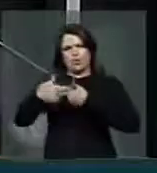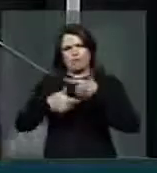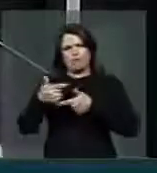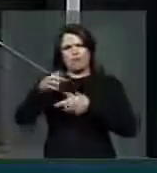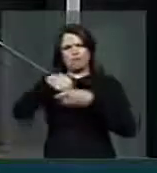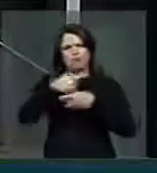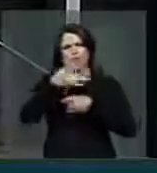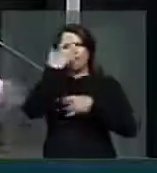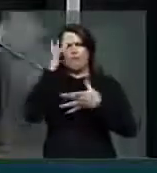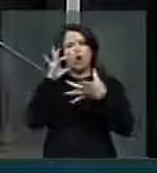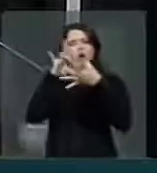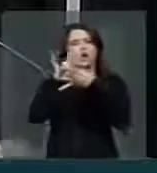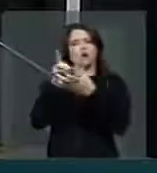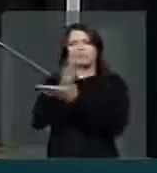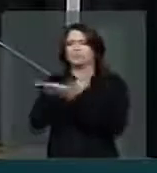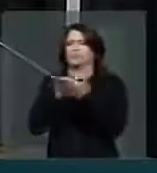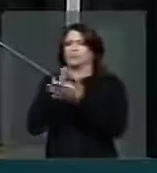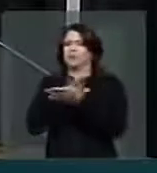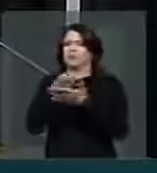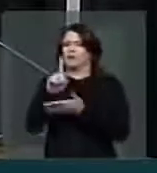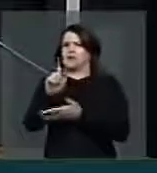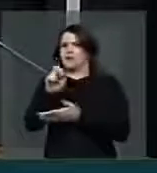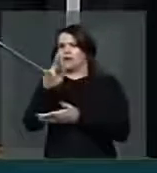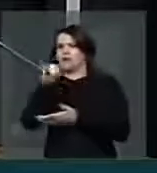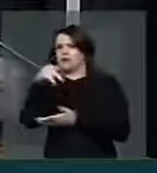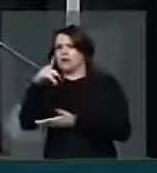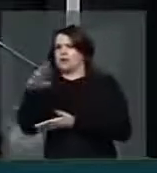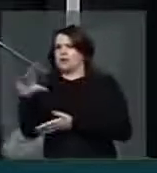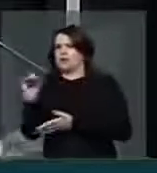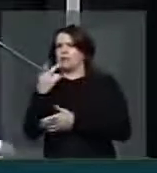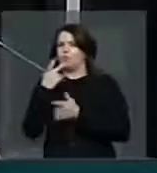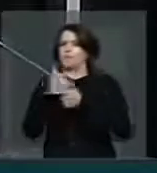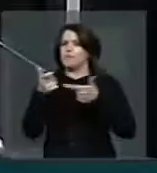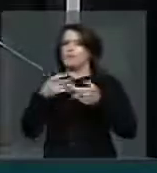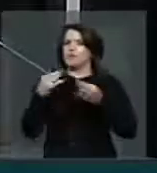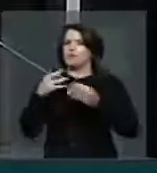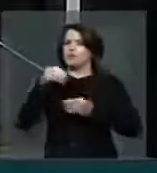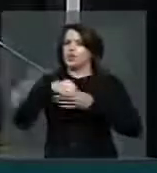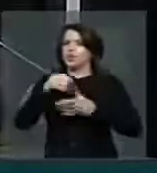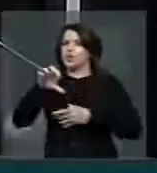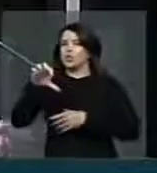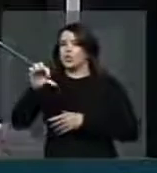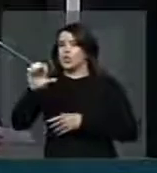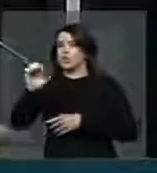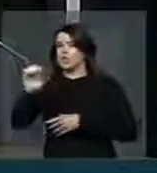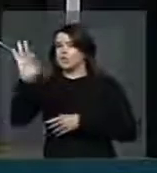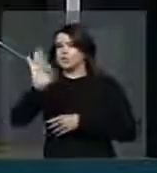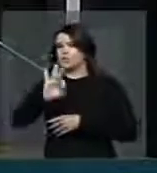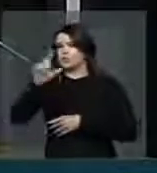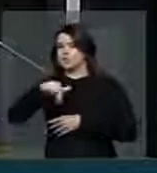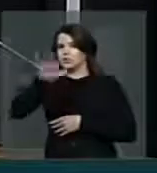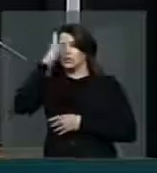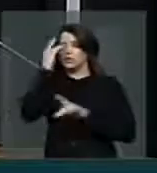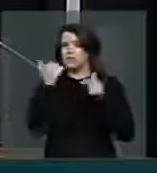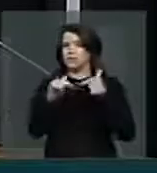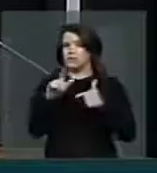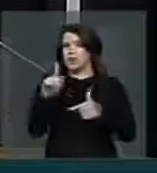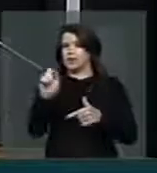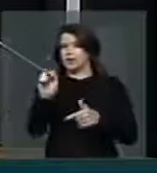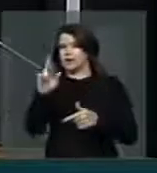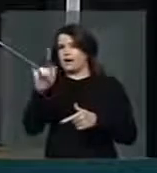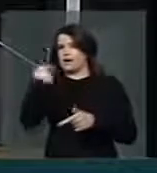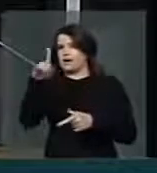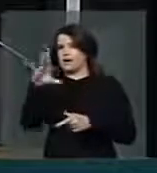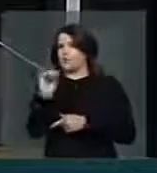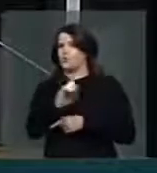tenho ligação nenhuma com os garimpeiros que atravessam para lá, porque a maioria, mais de 90% desses garimpeiros não são